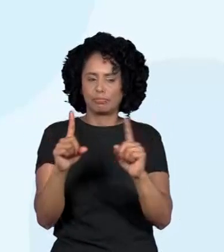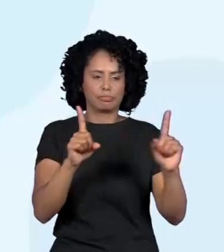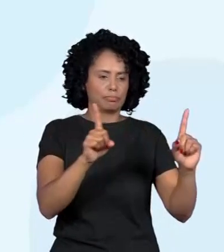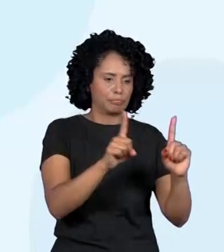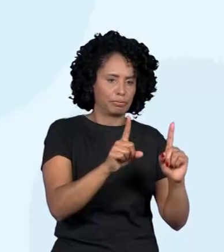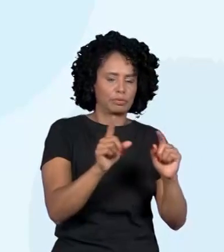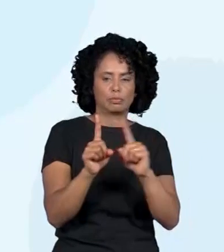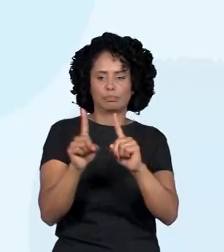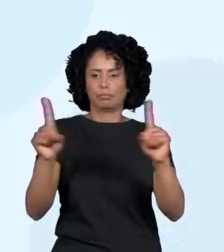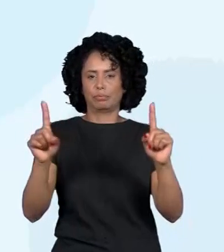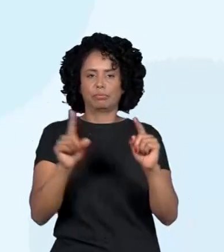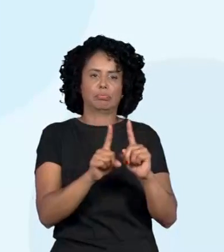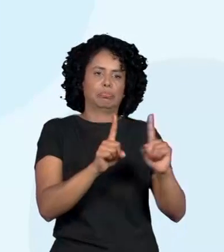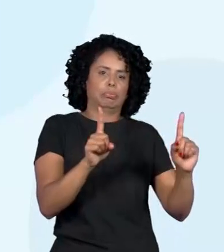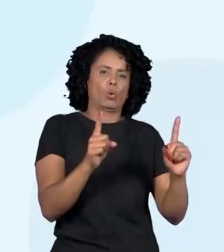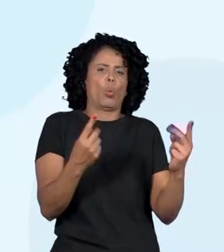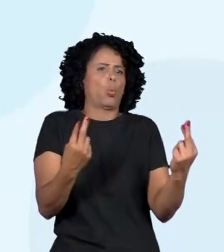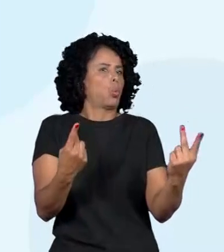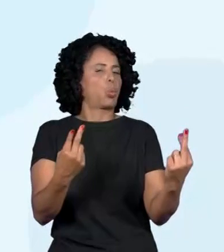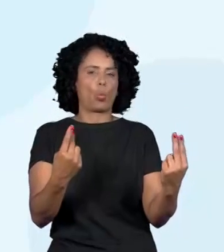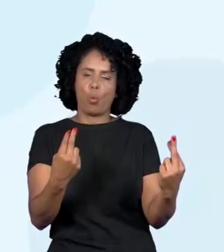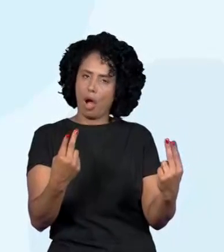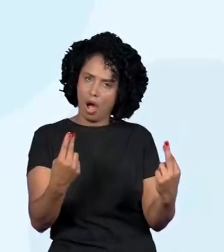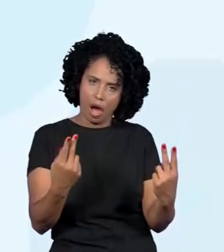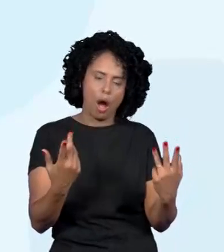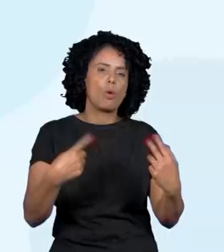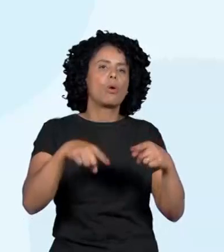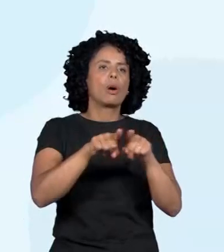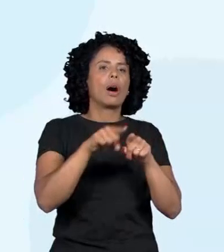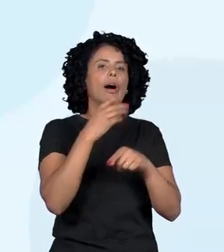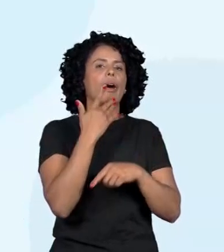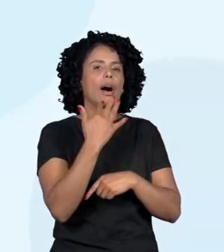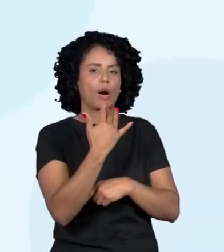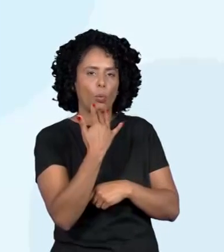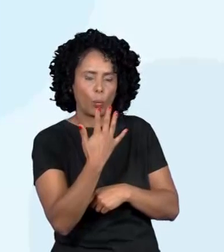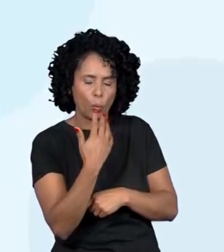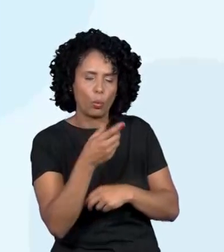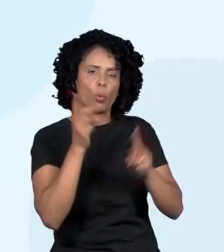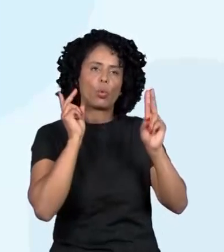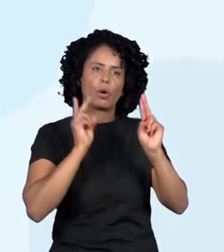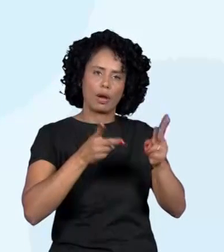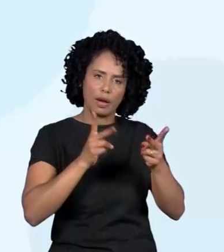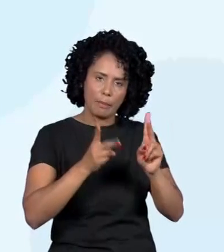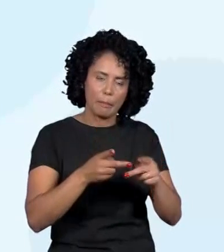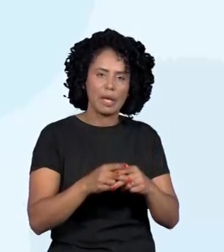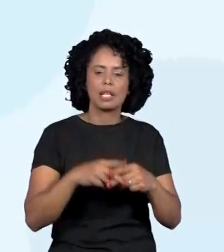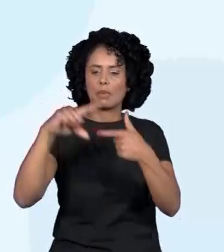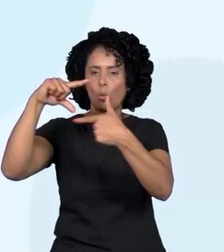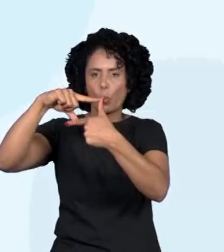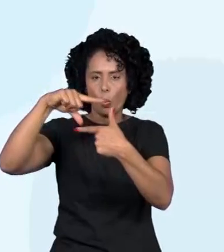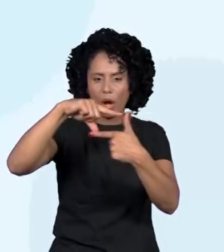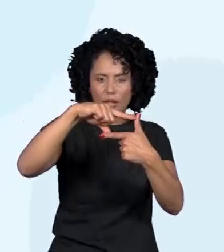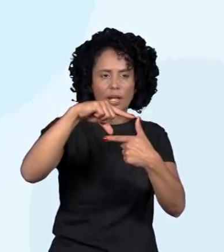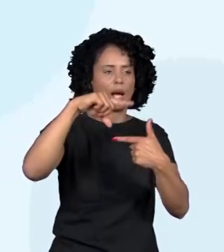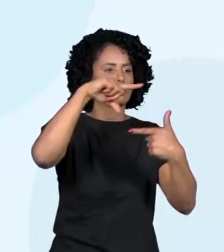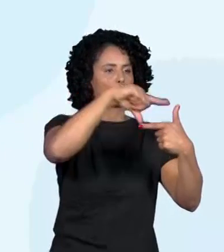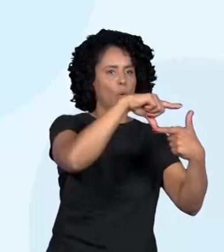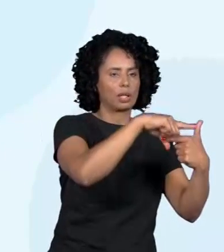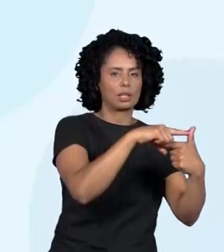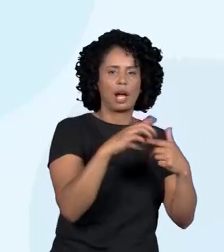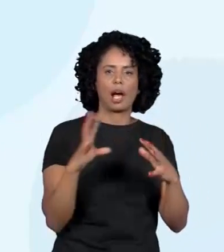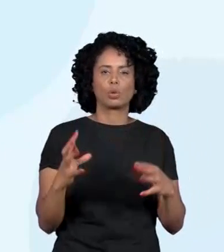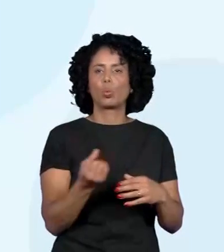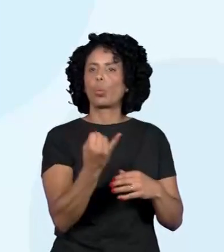a distância de um vértice da figura em relação ao eixo de simetria é a mesma que o outro